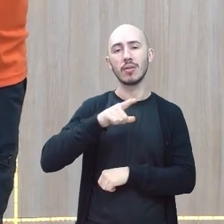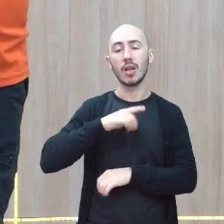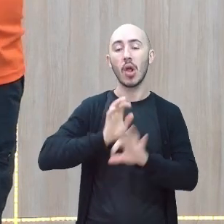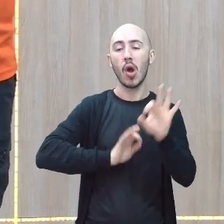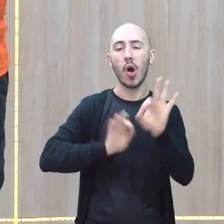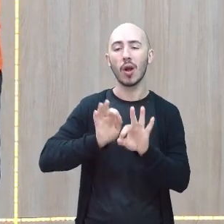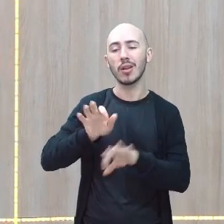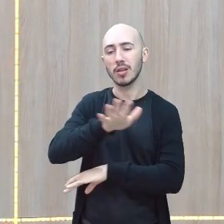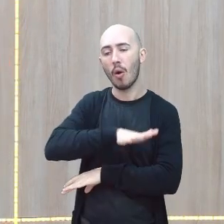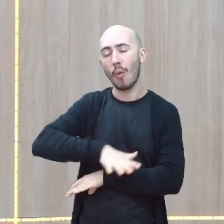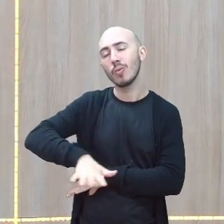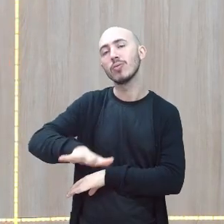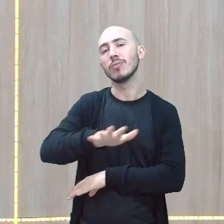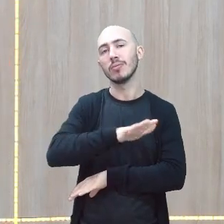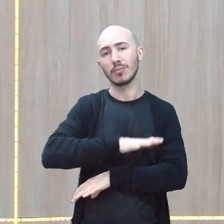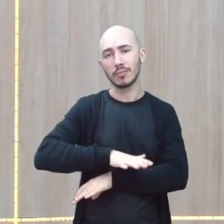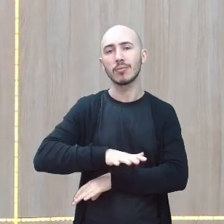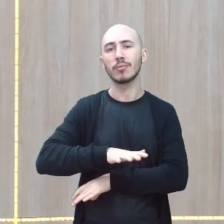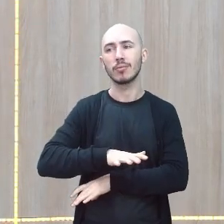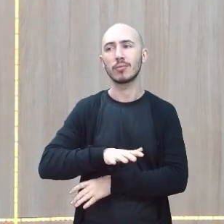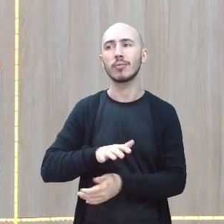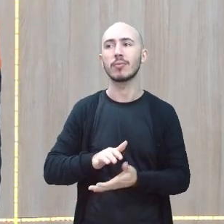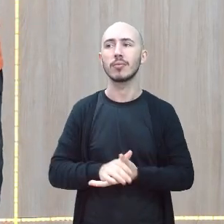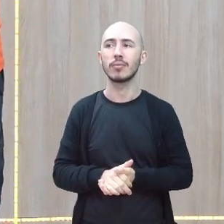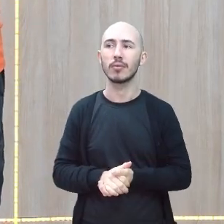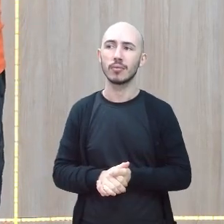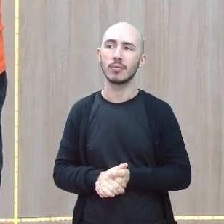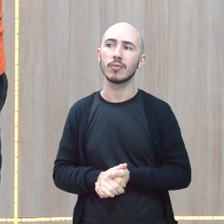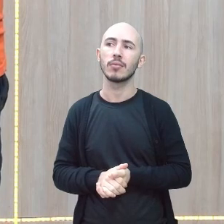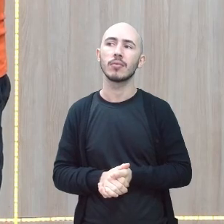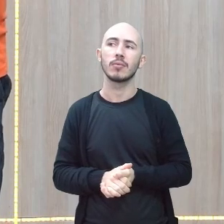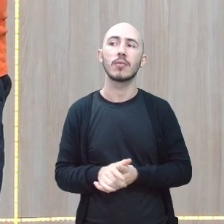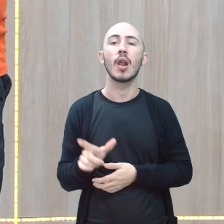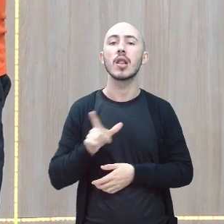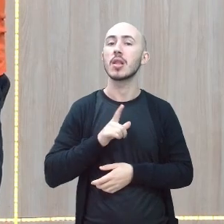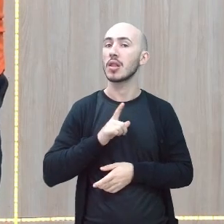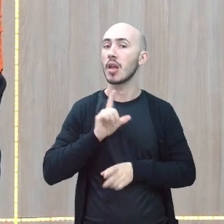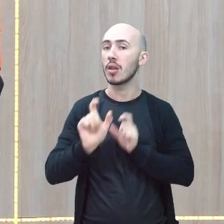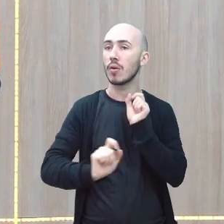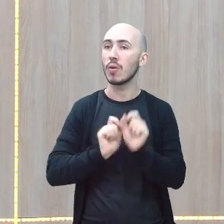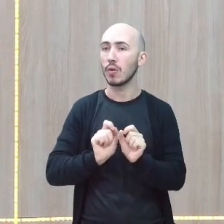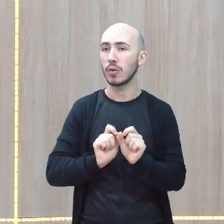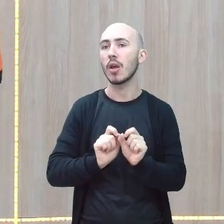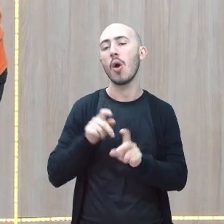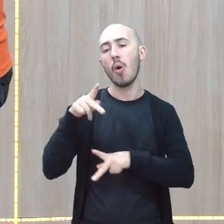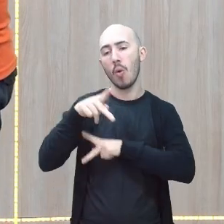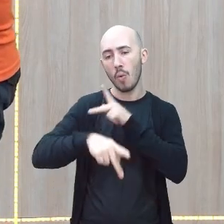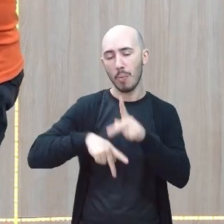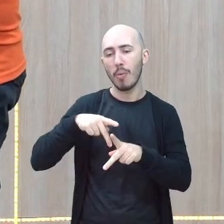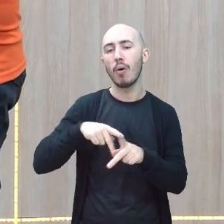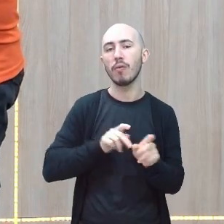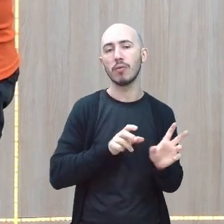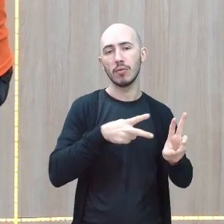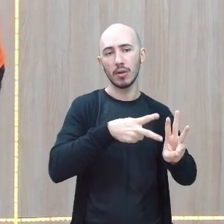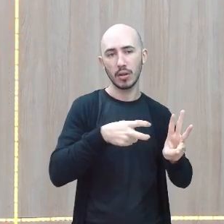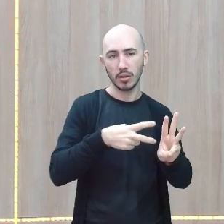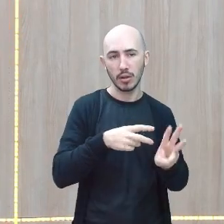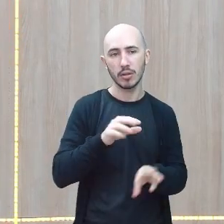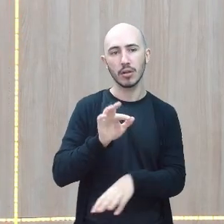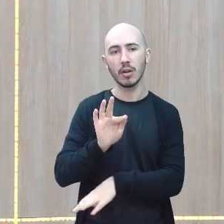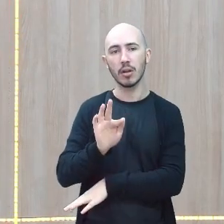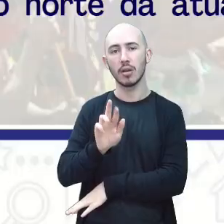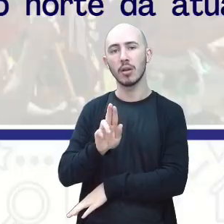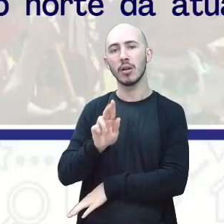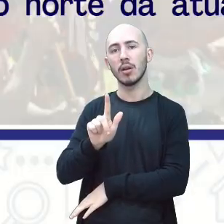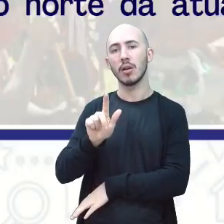território, ali, né, no território de Águas Belas que vai estar localizado o povo Funiô. Então, eles estão lá